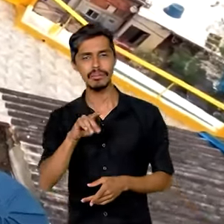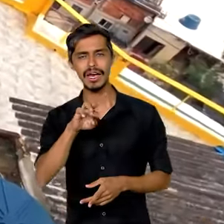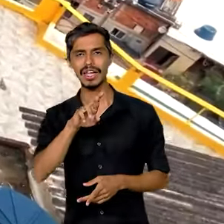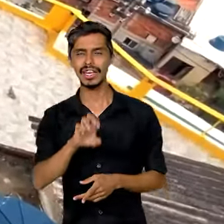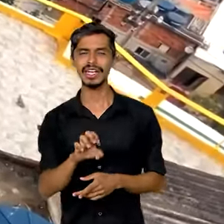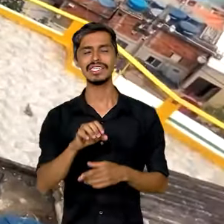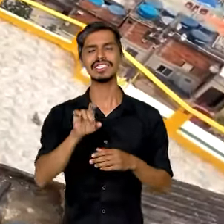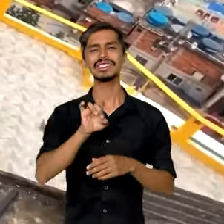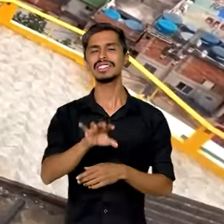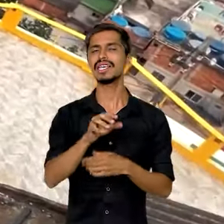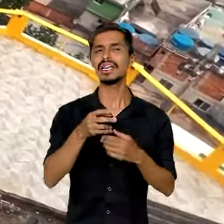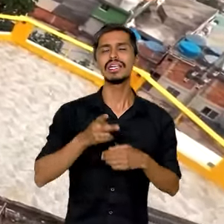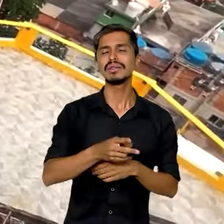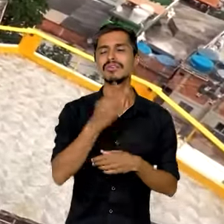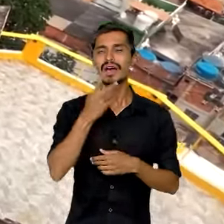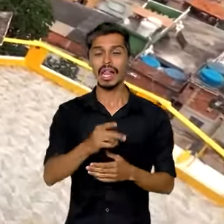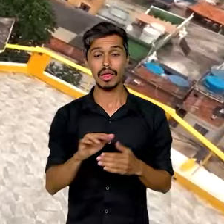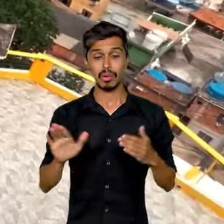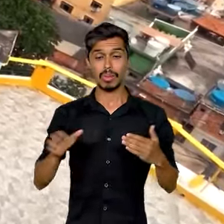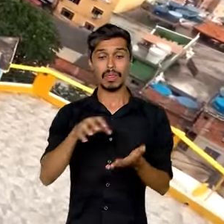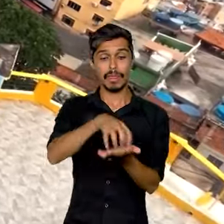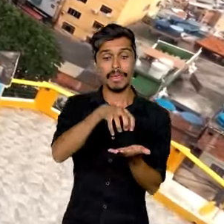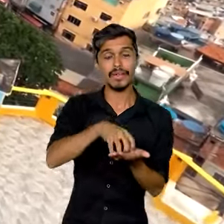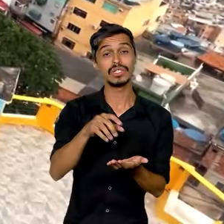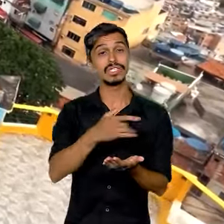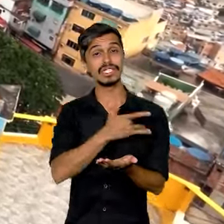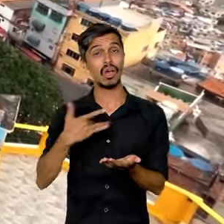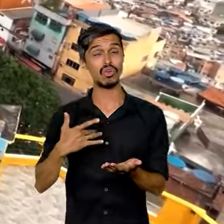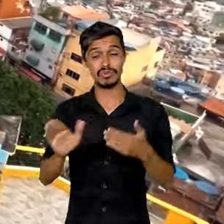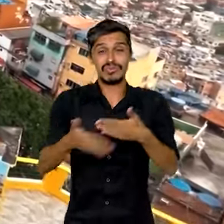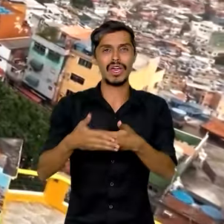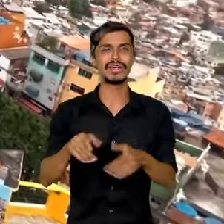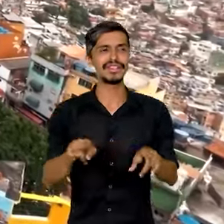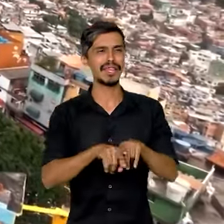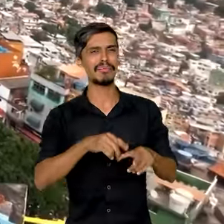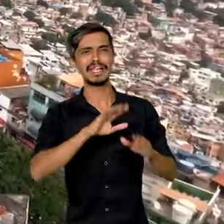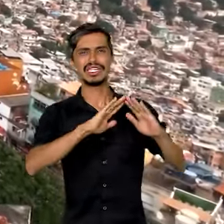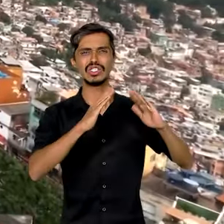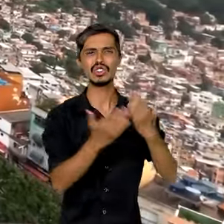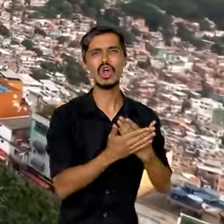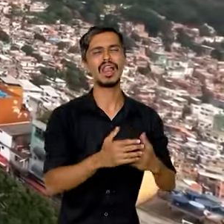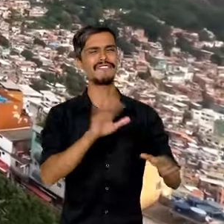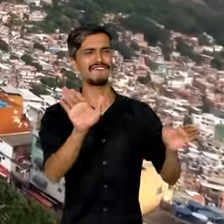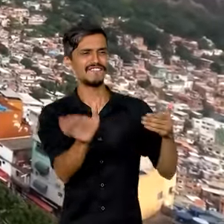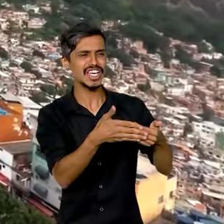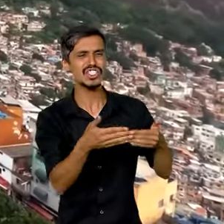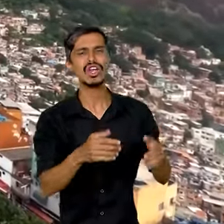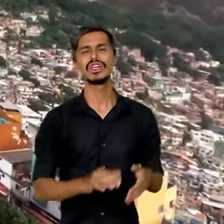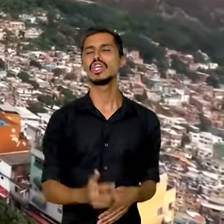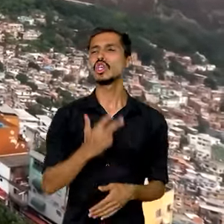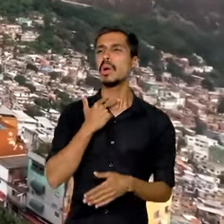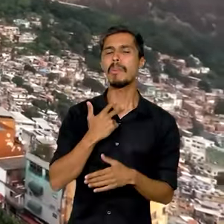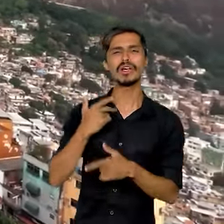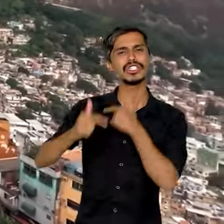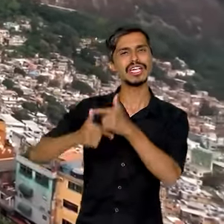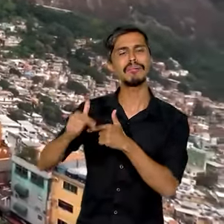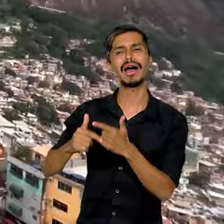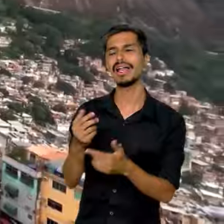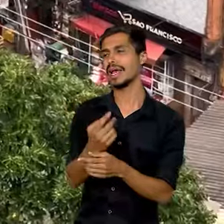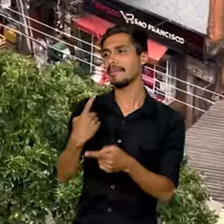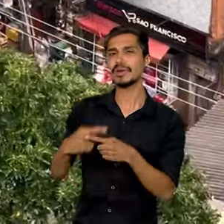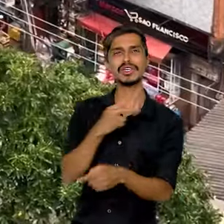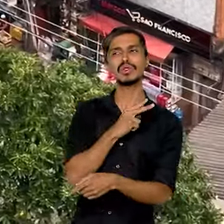postos de saúde ficam fechados, quantas escolas ficam fechadas, quantas pessoas não podem sair para trabalhar e quantos empreendimentos não